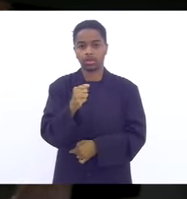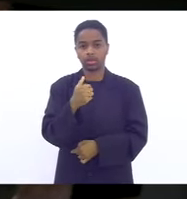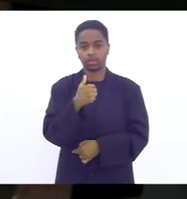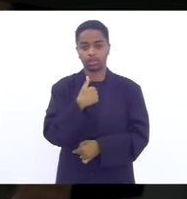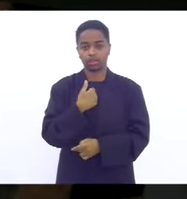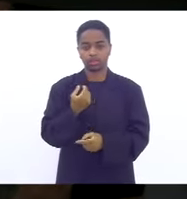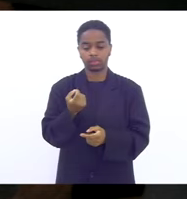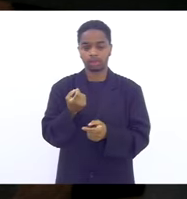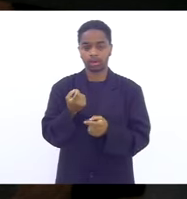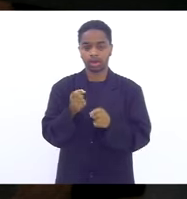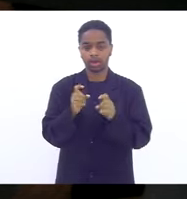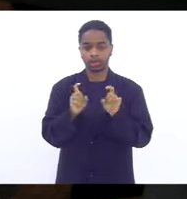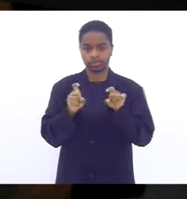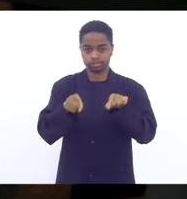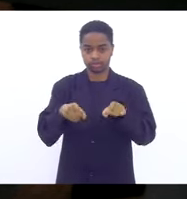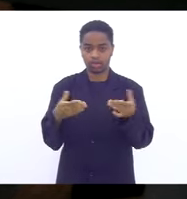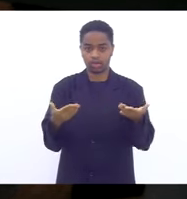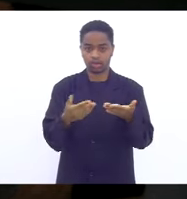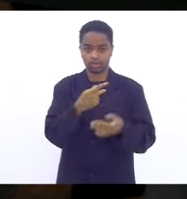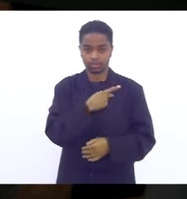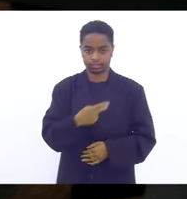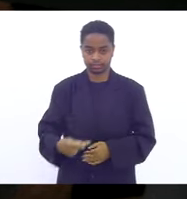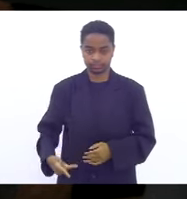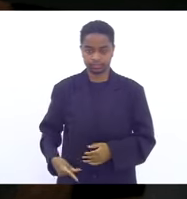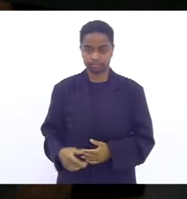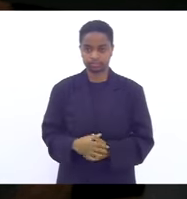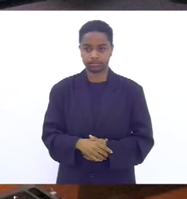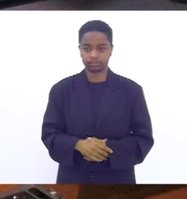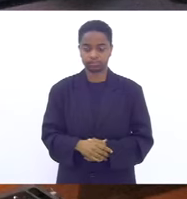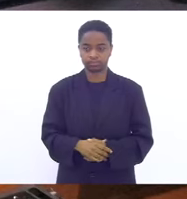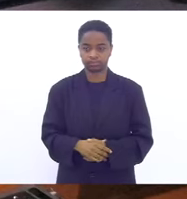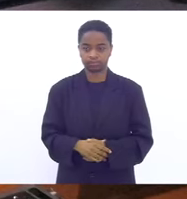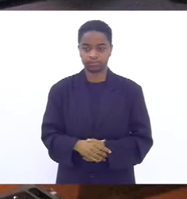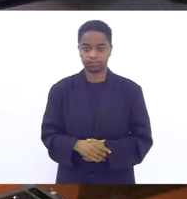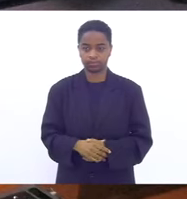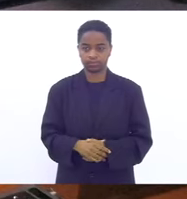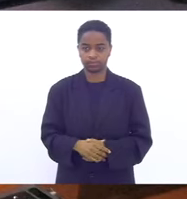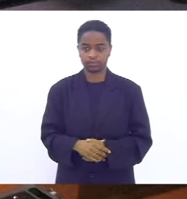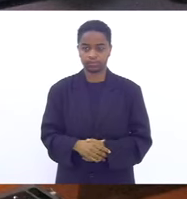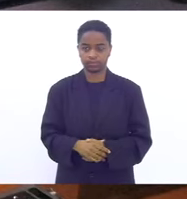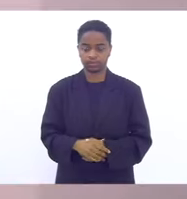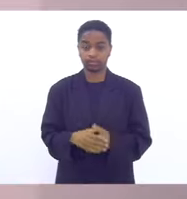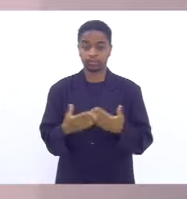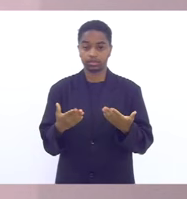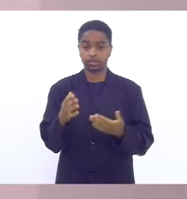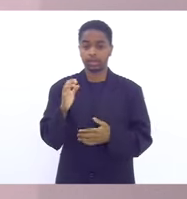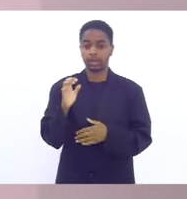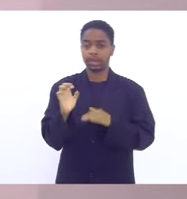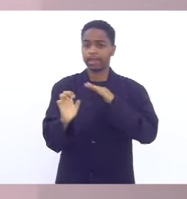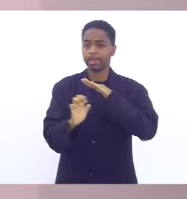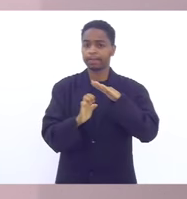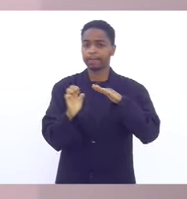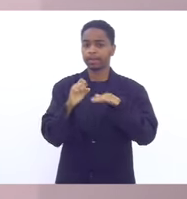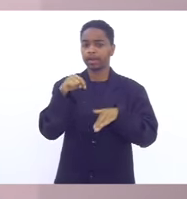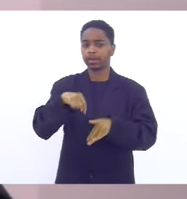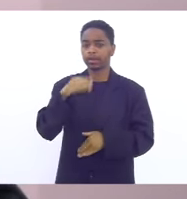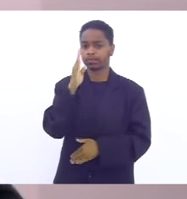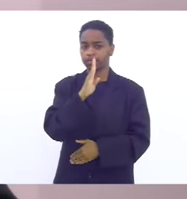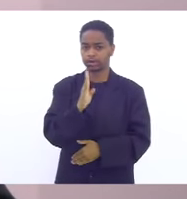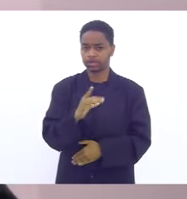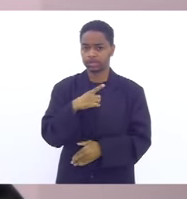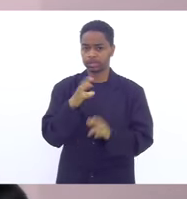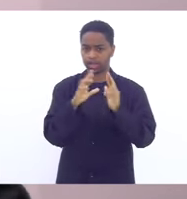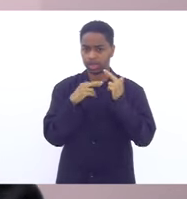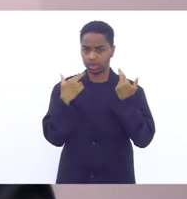que eu estou agora. Obrigado. A empresa, a nível Brasil, ela faz rotineiramente